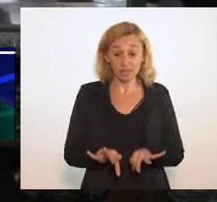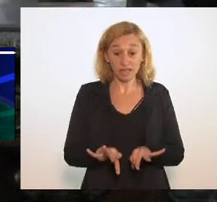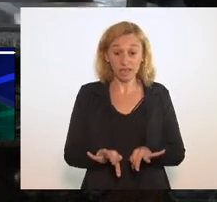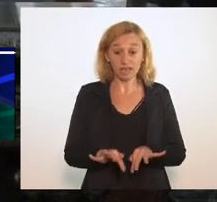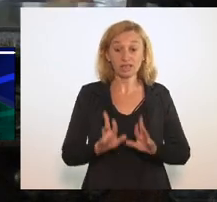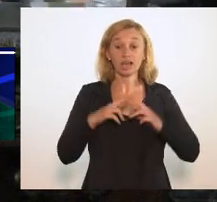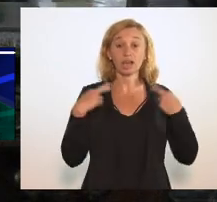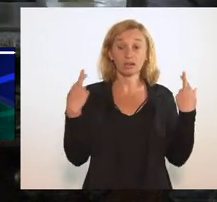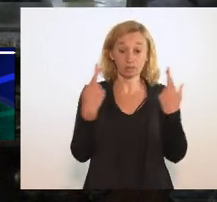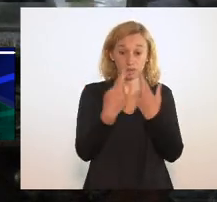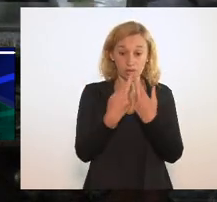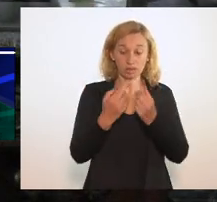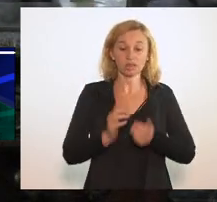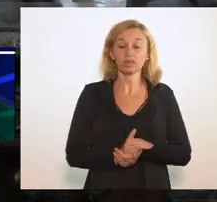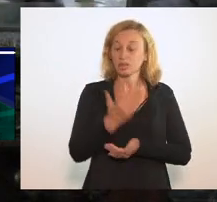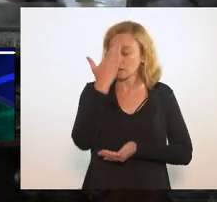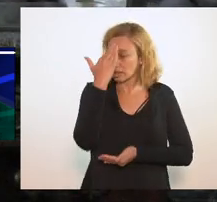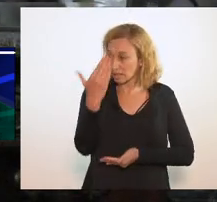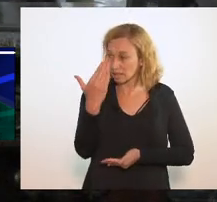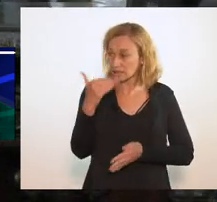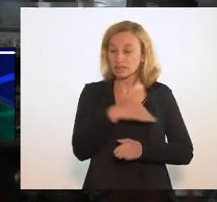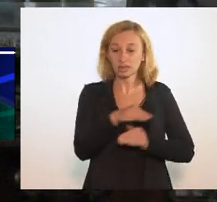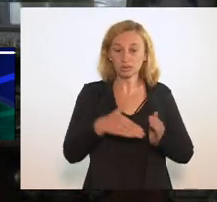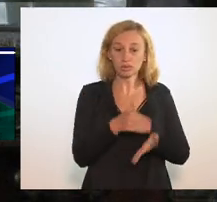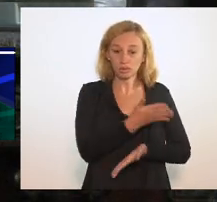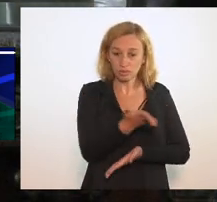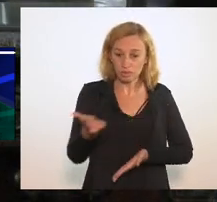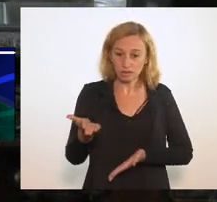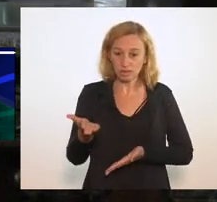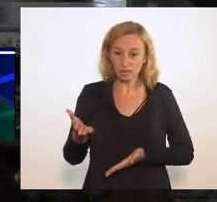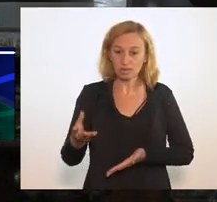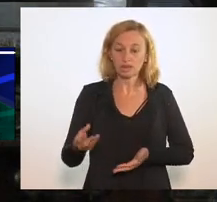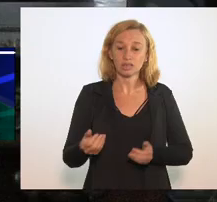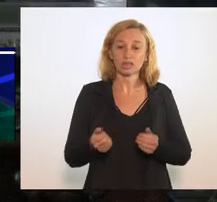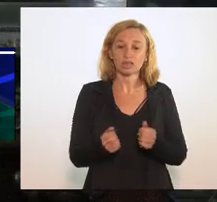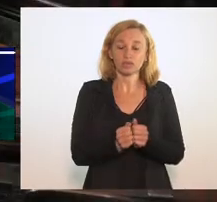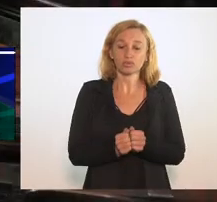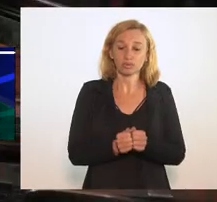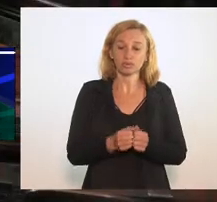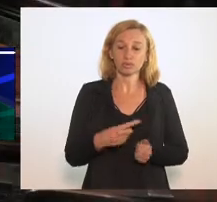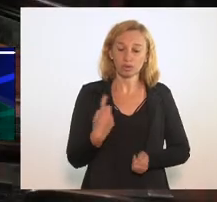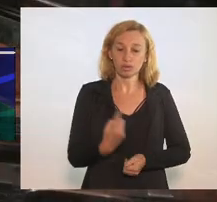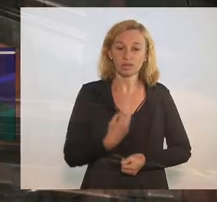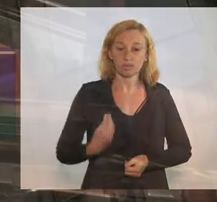encerrada a sessão e eu agradeço a todos vocês que ficaram conosco até agora.